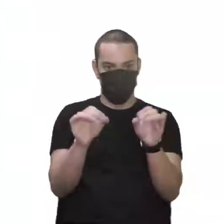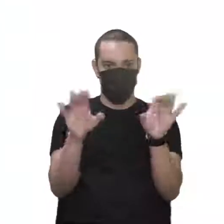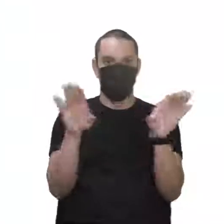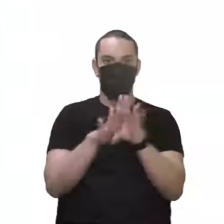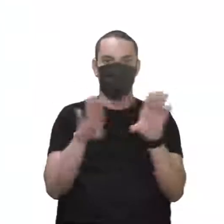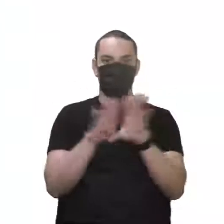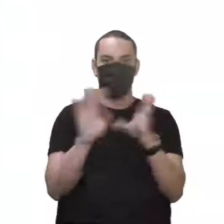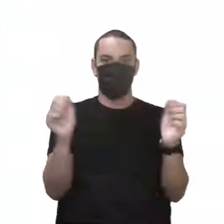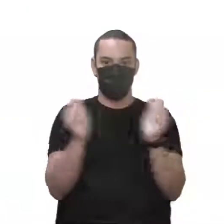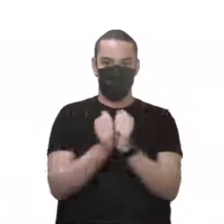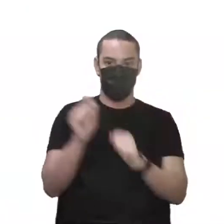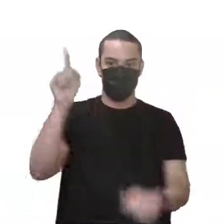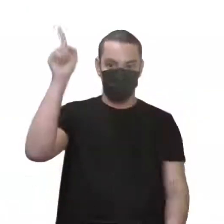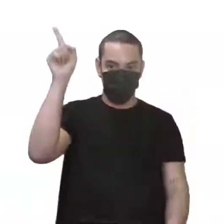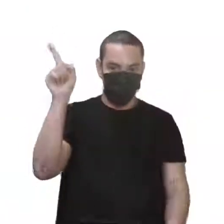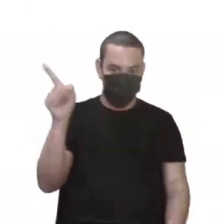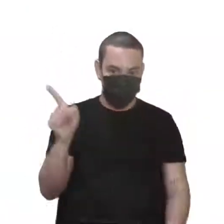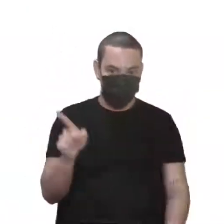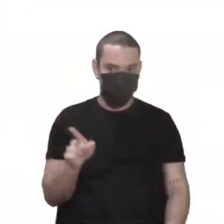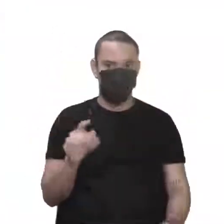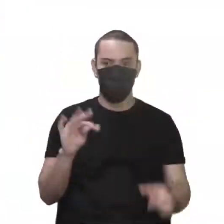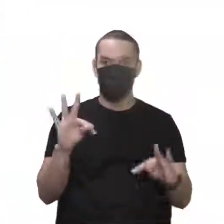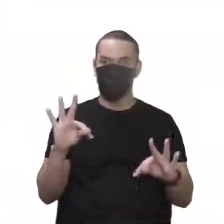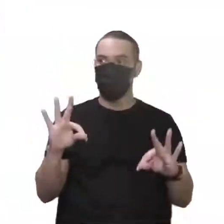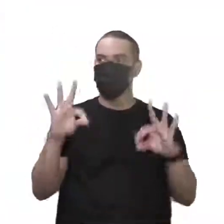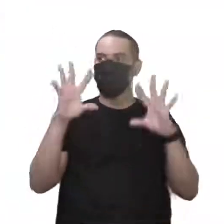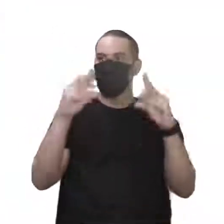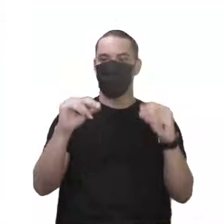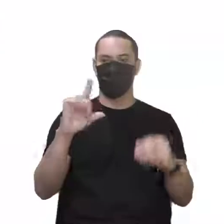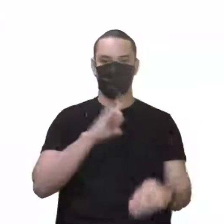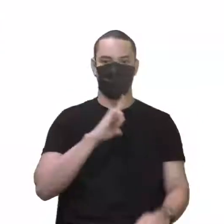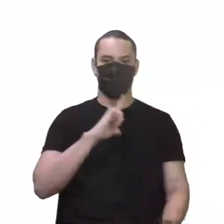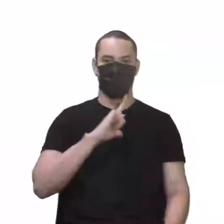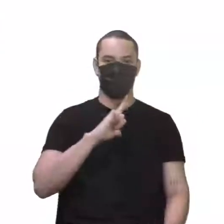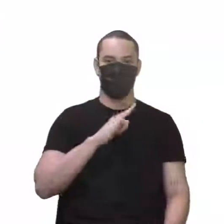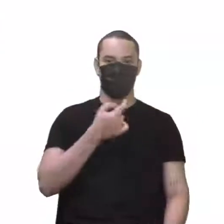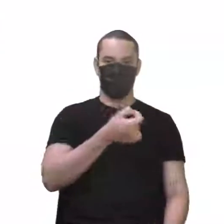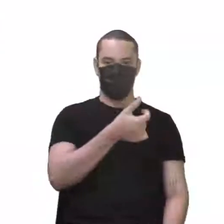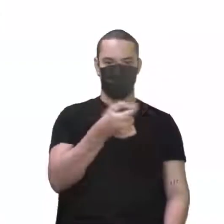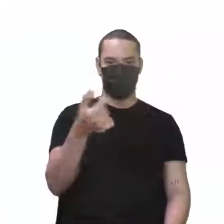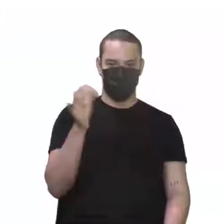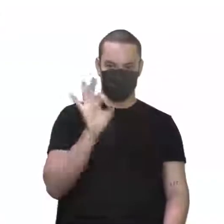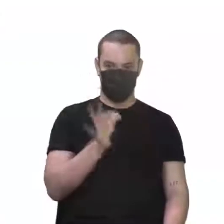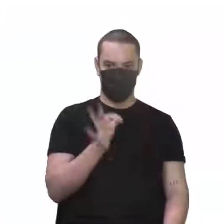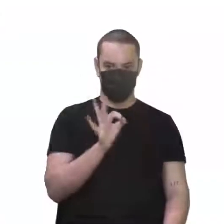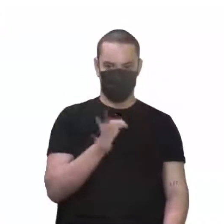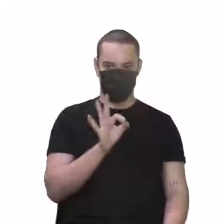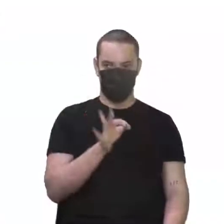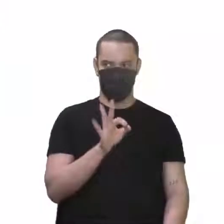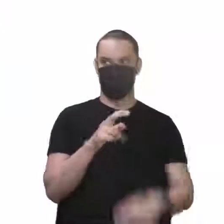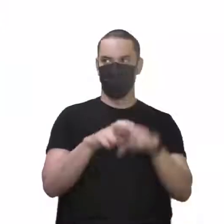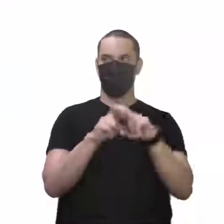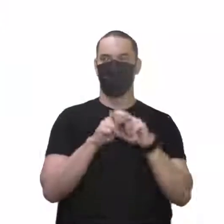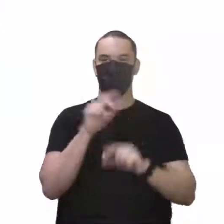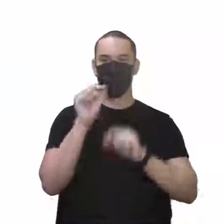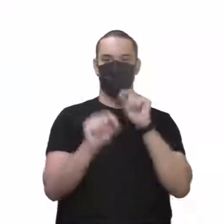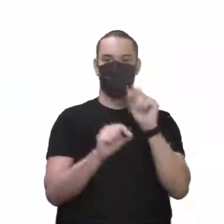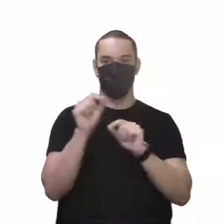tá bom? Tem ali de tudo, tem um pouquinho de tudo aqui no nosso quadro, tá bem bonito, não tá? Então, olha